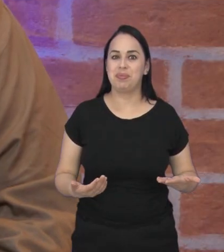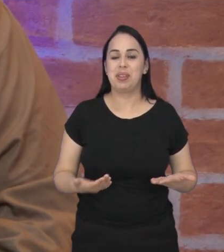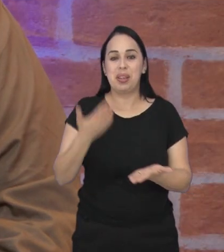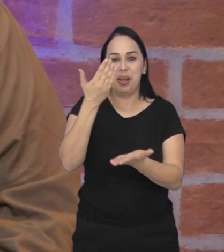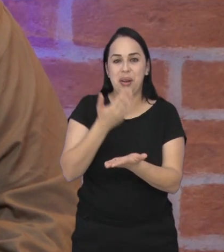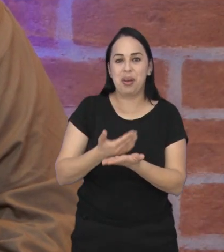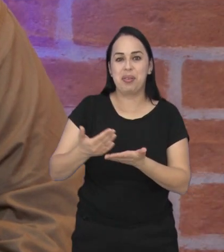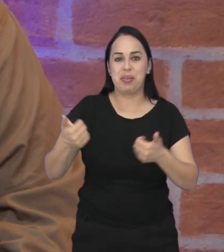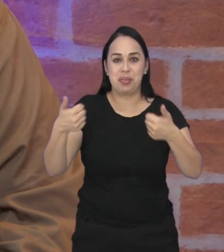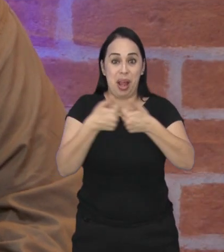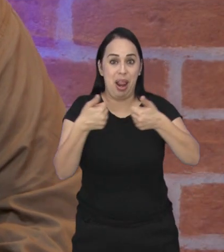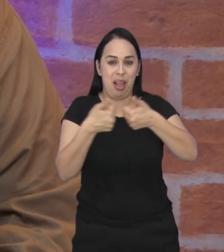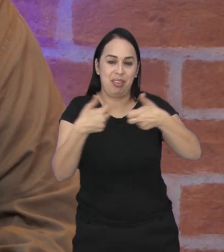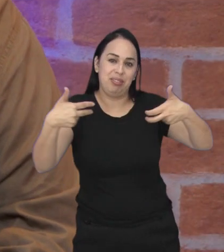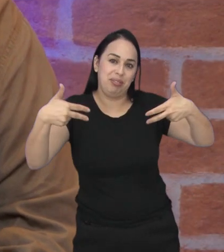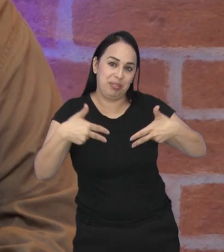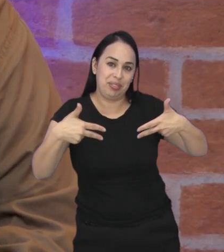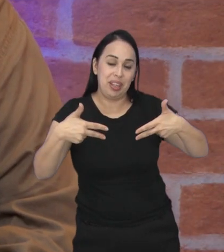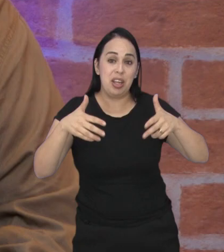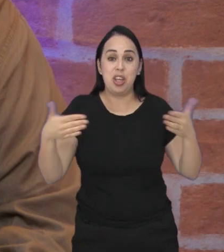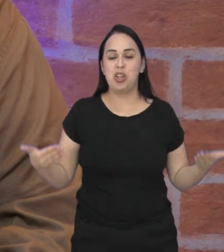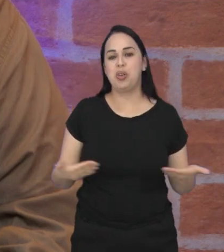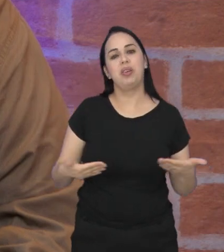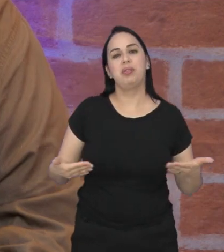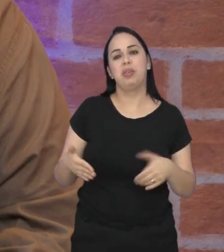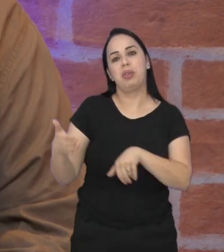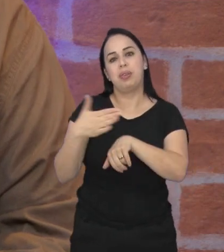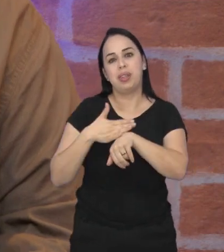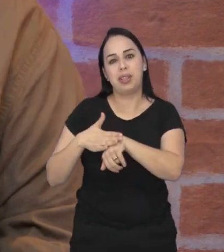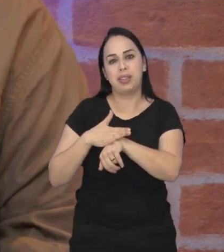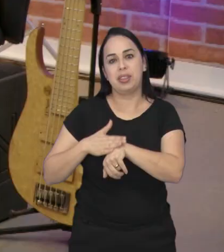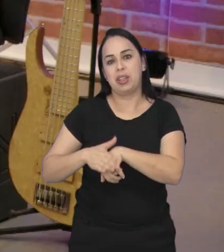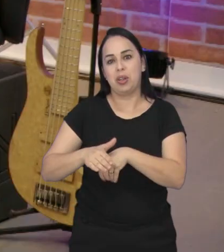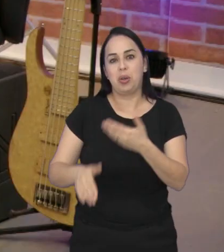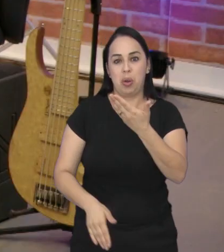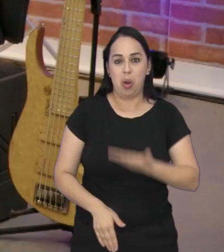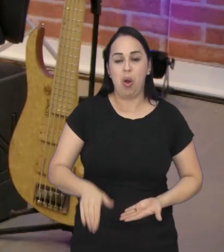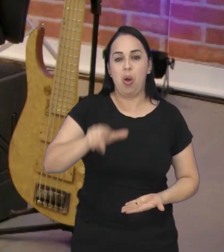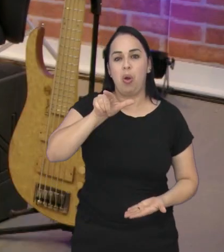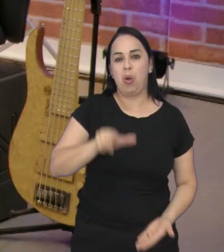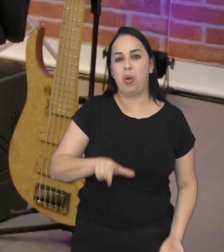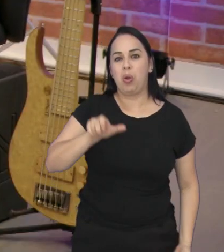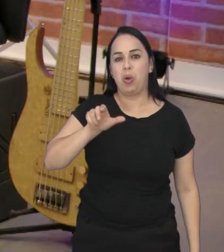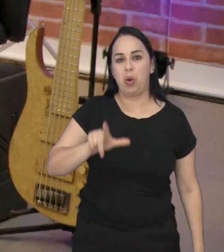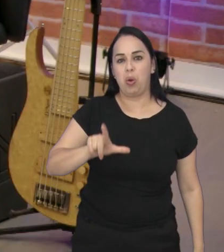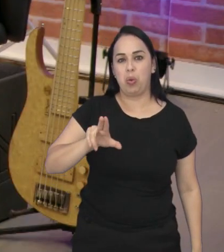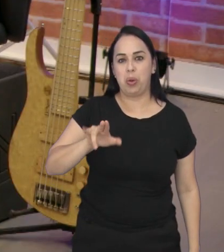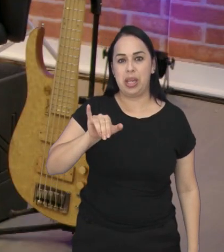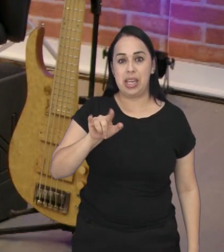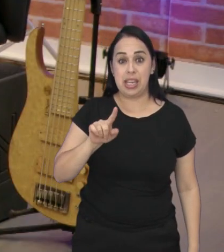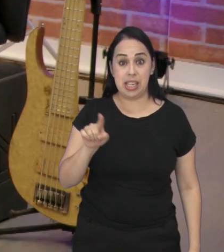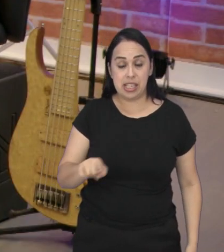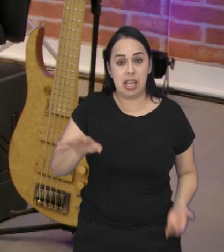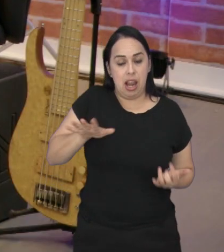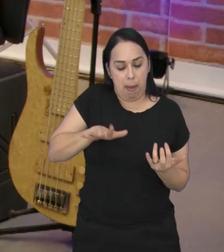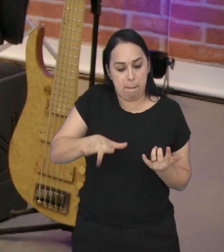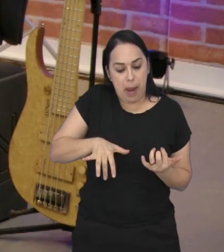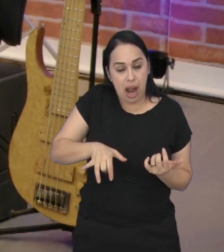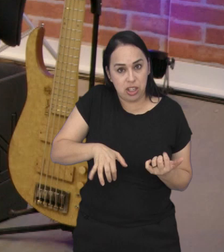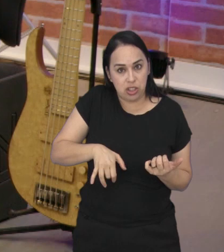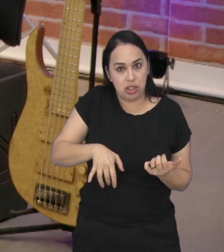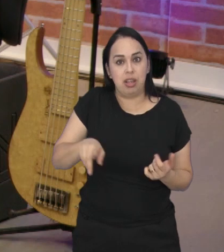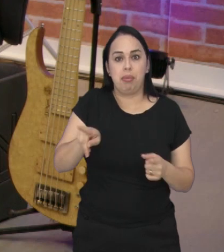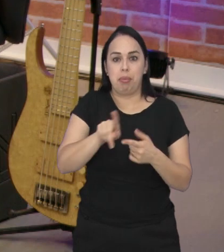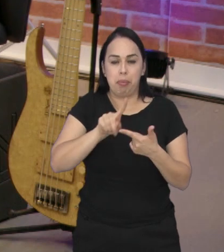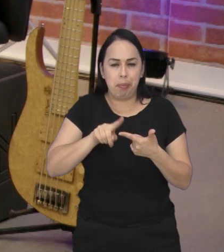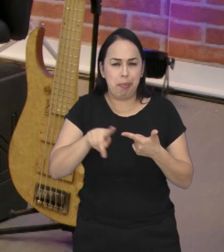É isso aí, galera. Tá começando mais um Tá Ligado. Olha, no programa de hoje eu vou conversar com o Luiz Rosa, um professor de baixo aqui da nossa região, um baixista